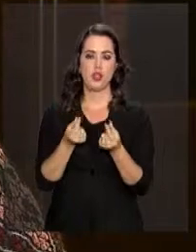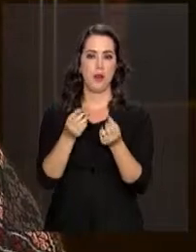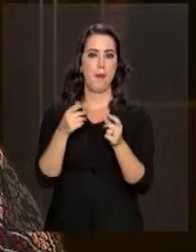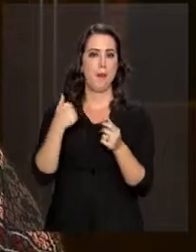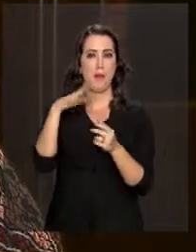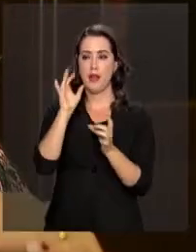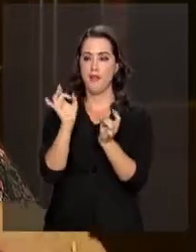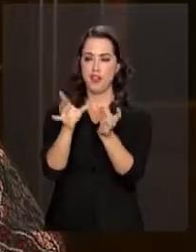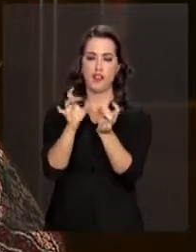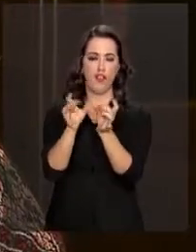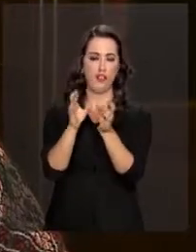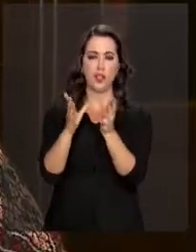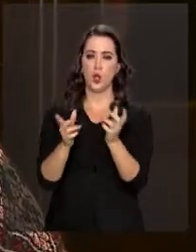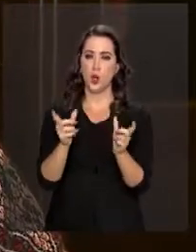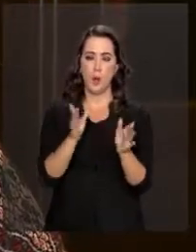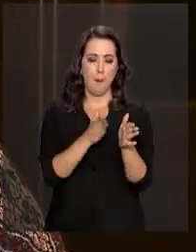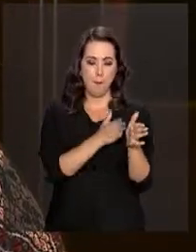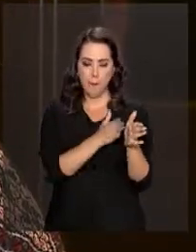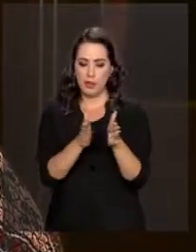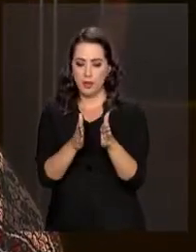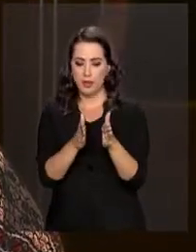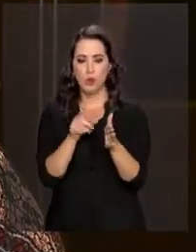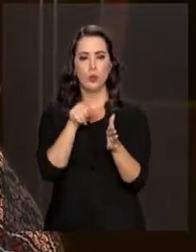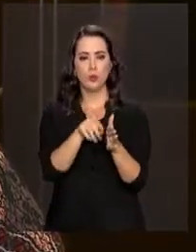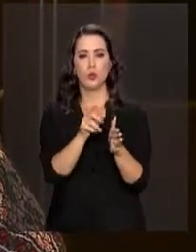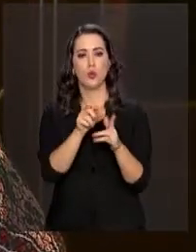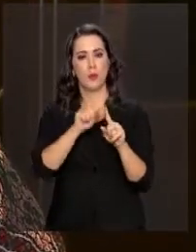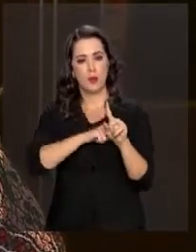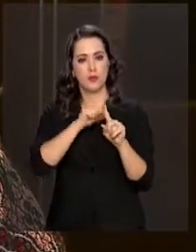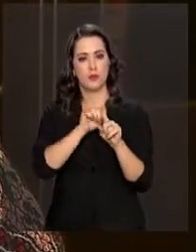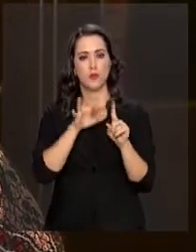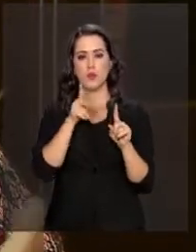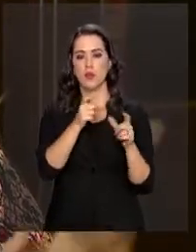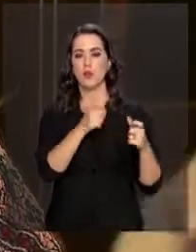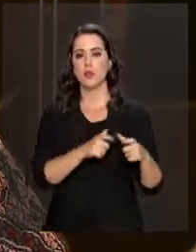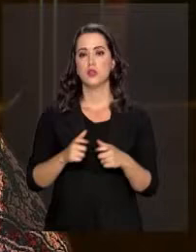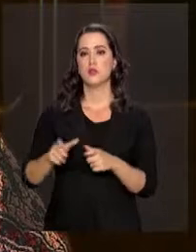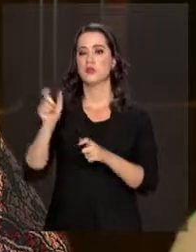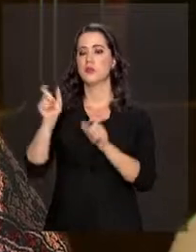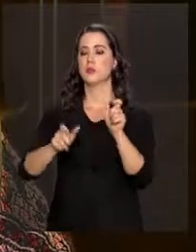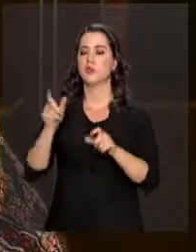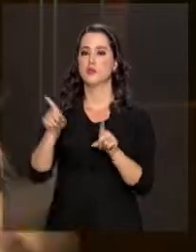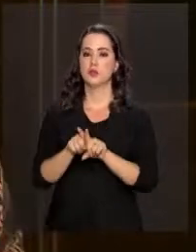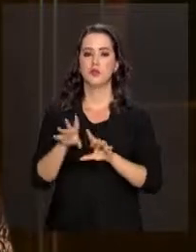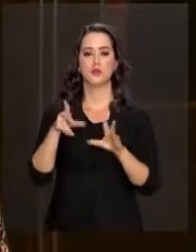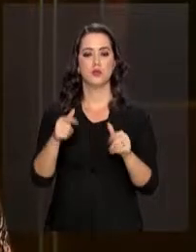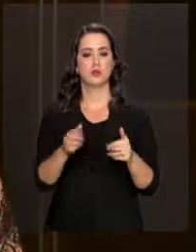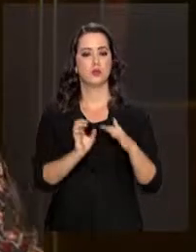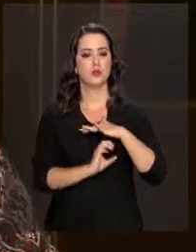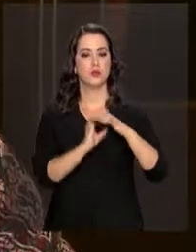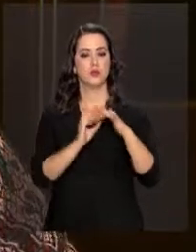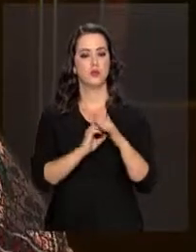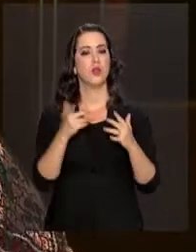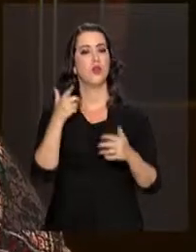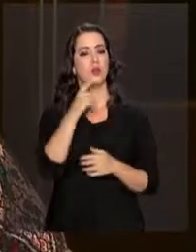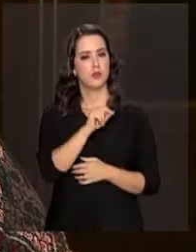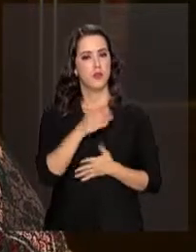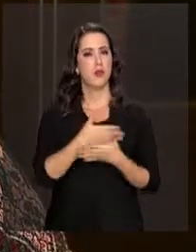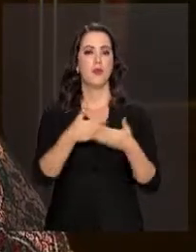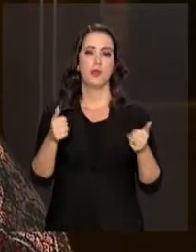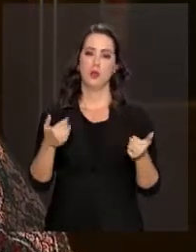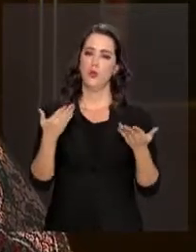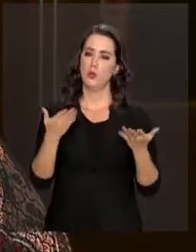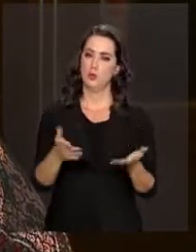vendas maior em determinados períodos do mês então todas essas todos esses funcionários e todas essas empresas conseguem ser